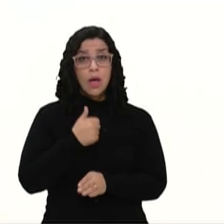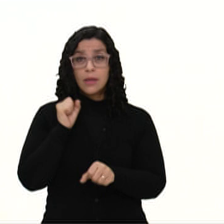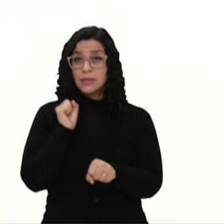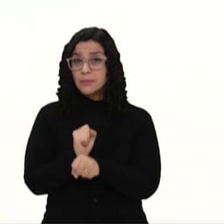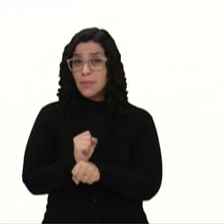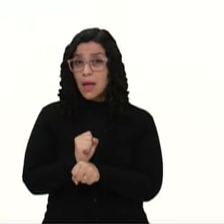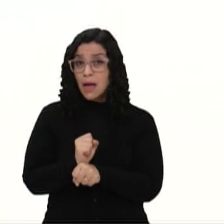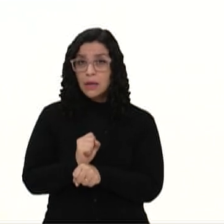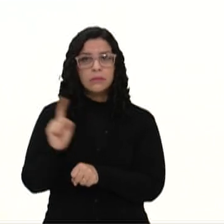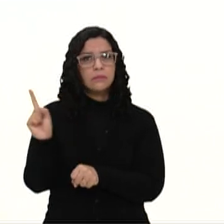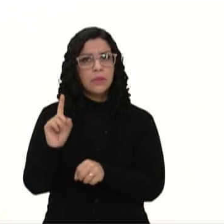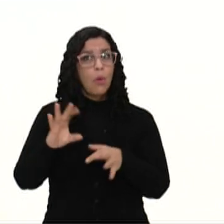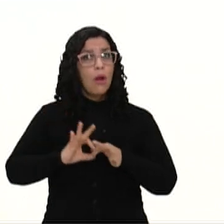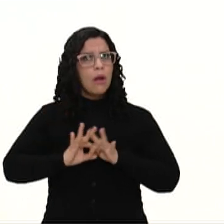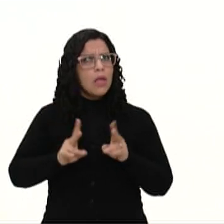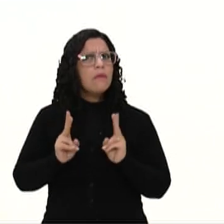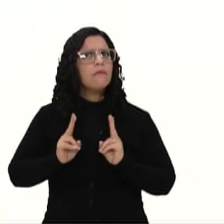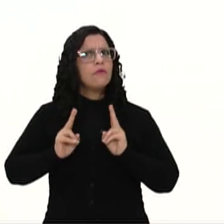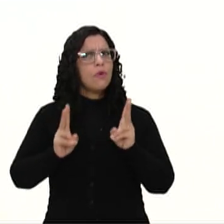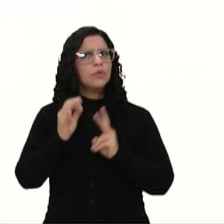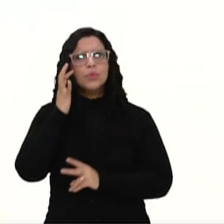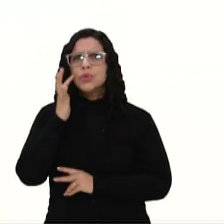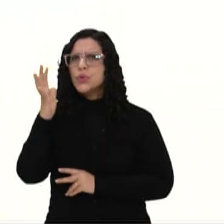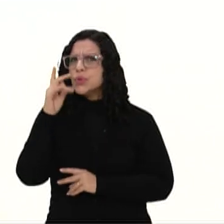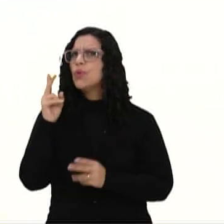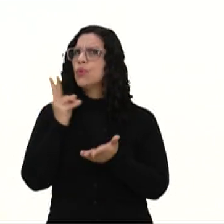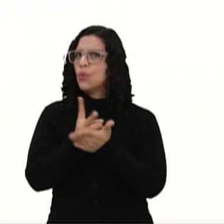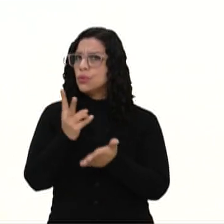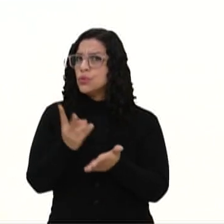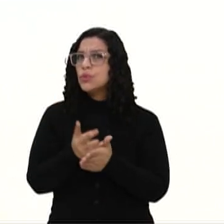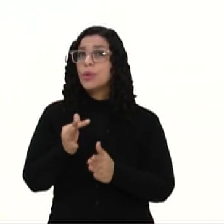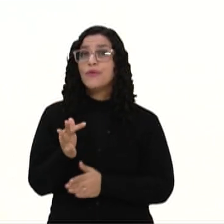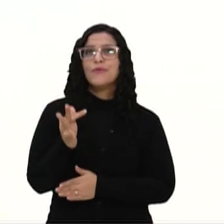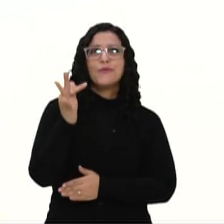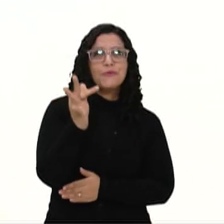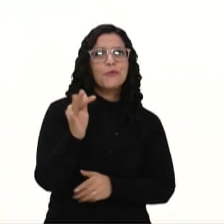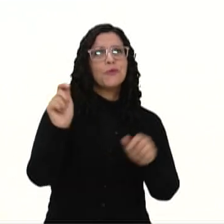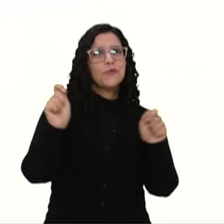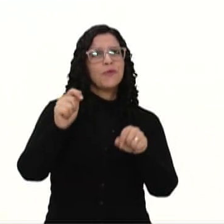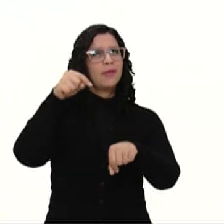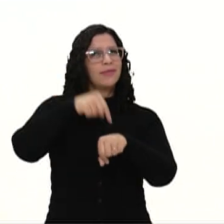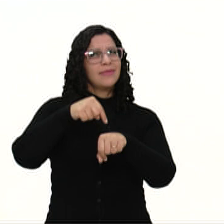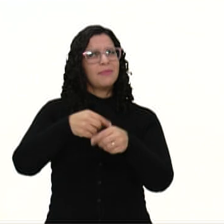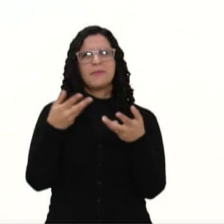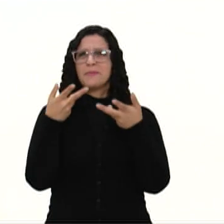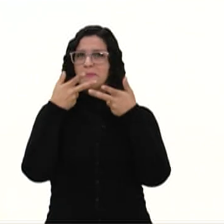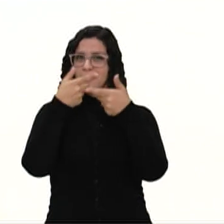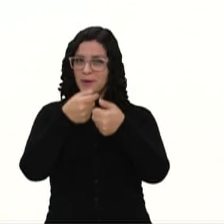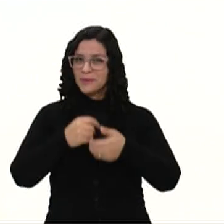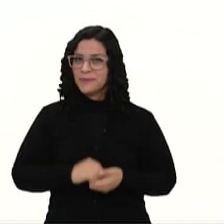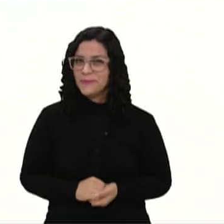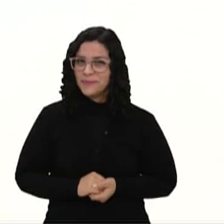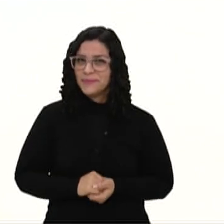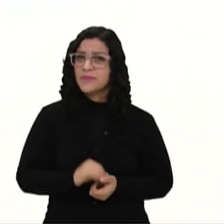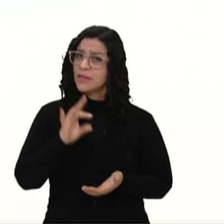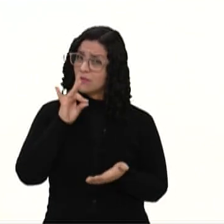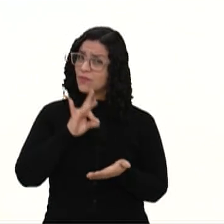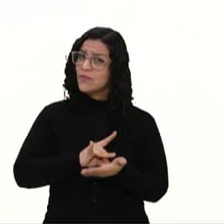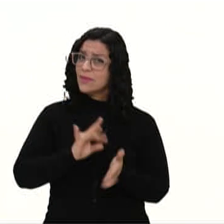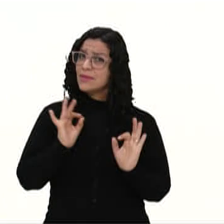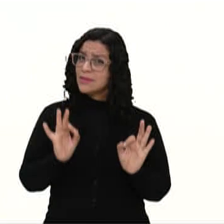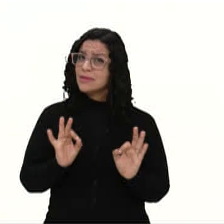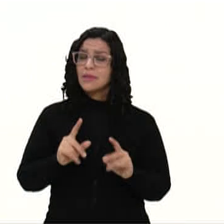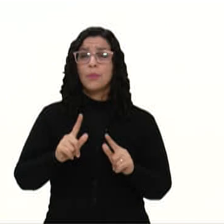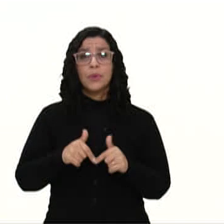sua liberdade e seus sonhos, pois eles levarão a momentos maravilhosos. Isso mesmo.